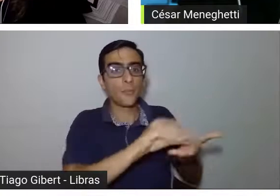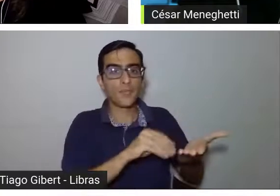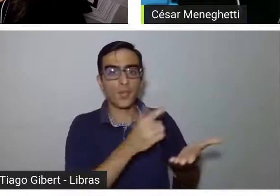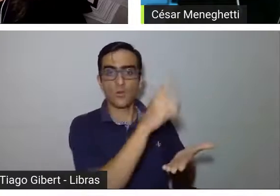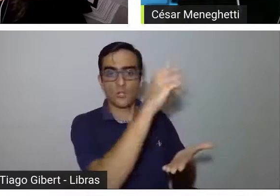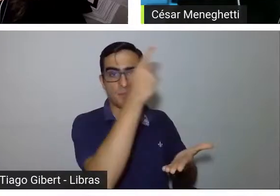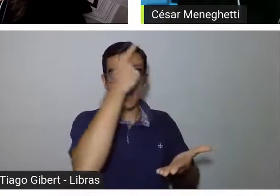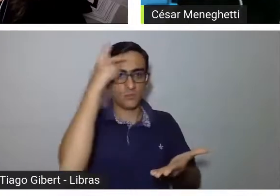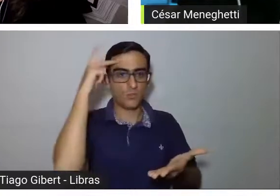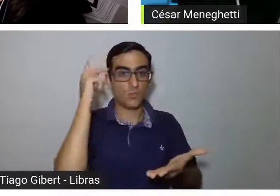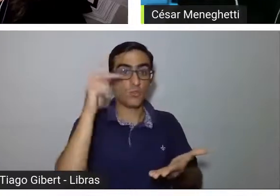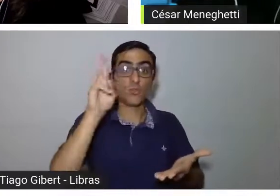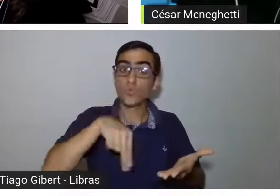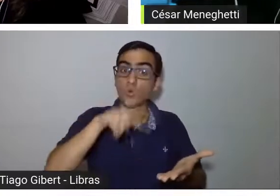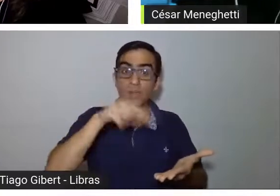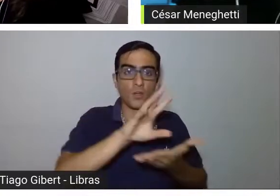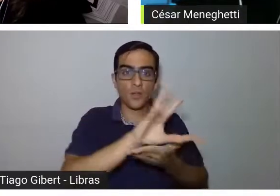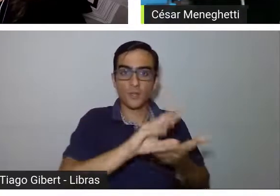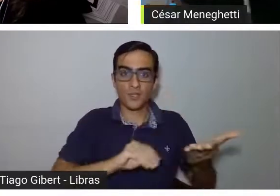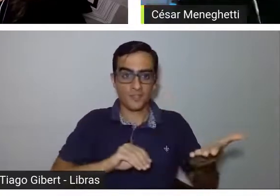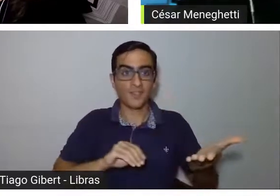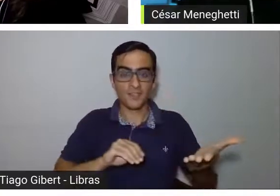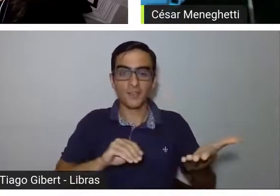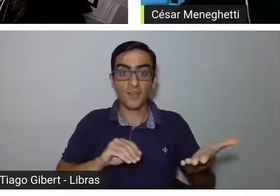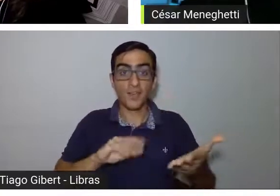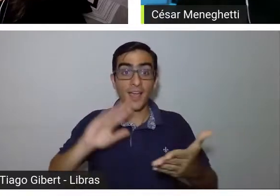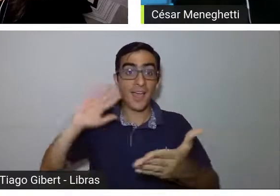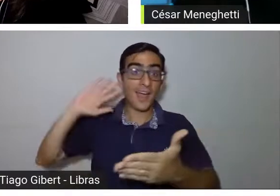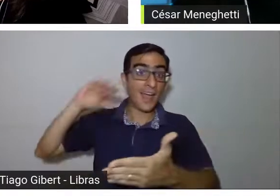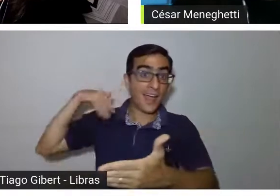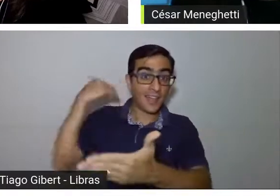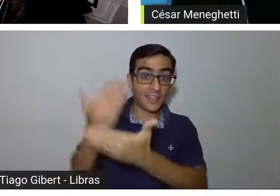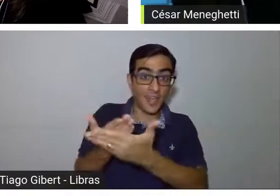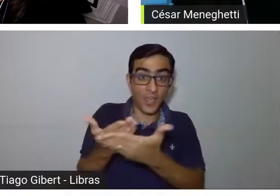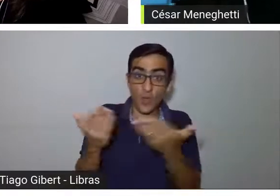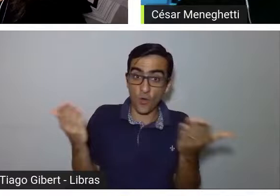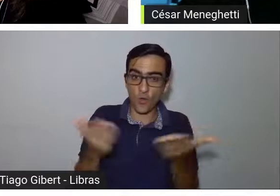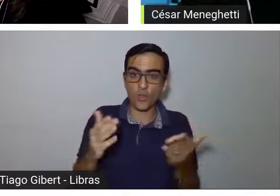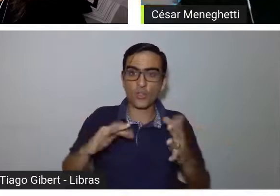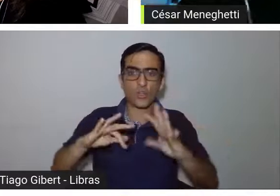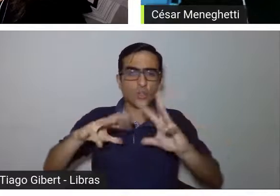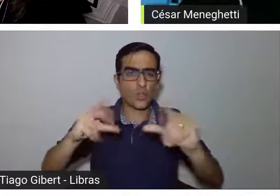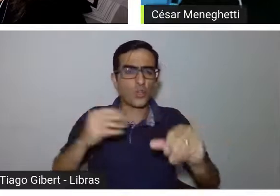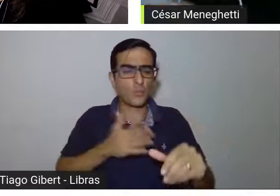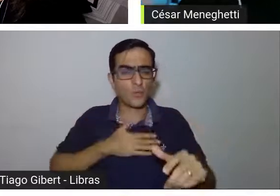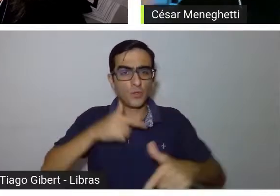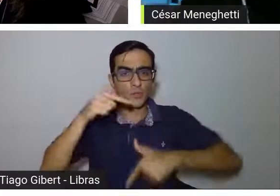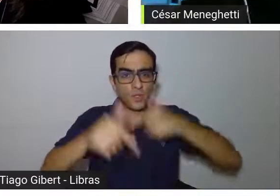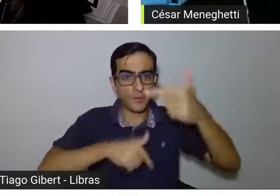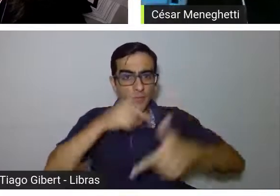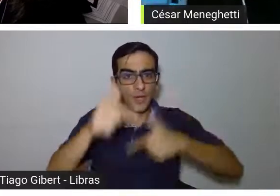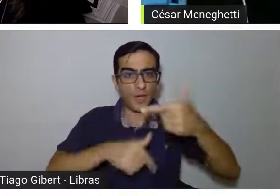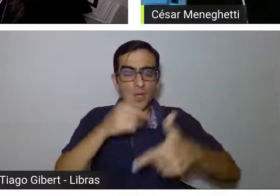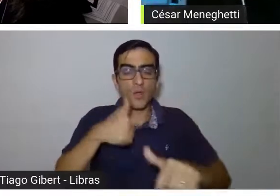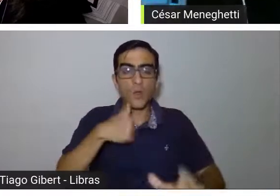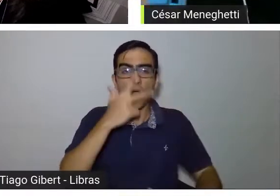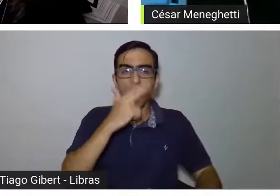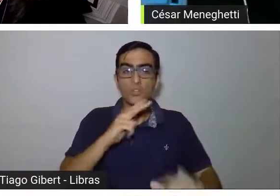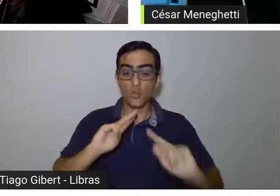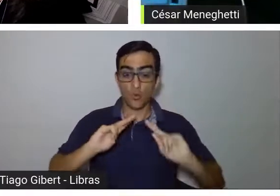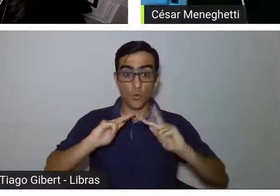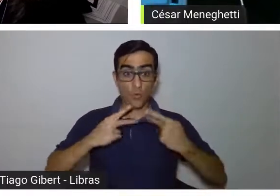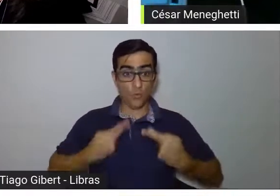que... Todo mundo... Eu até hoje, eu faço todos os meus trabalhos. Eu acho que todo ser humano é um